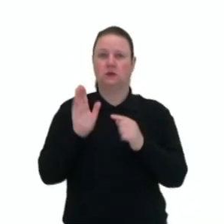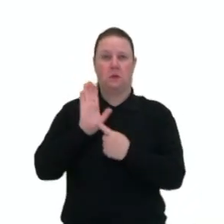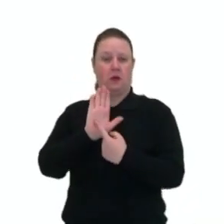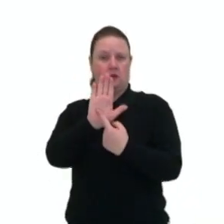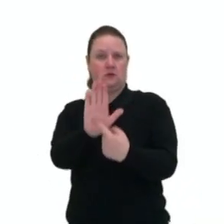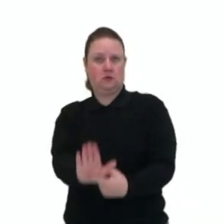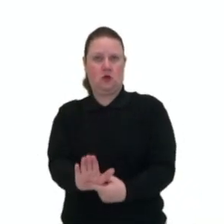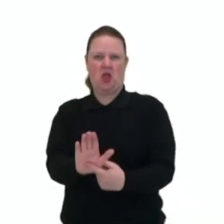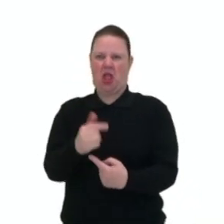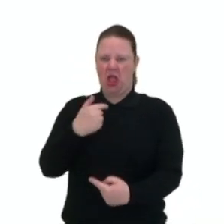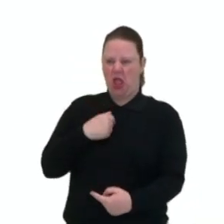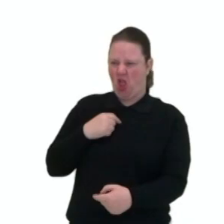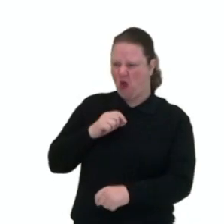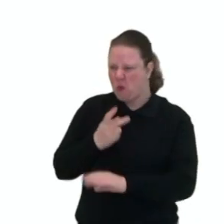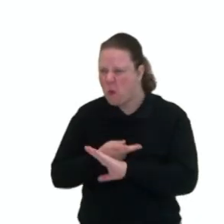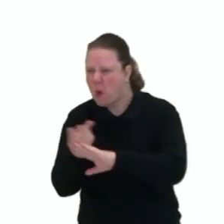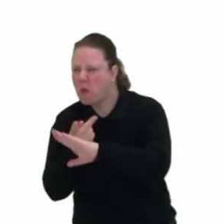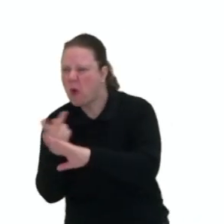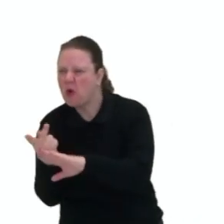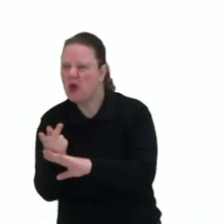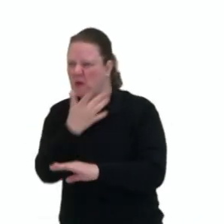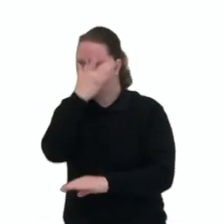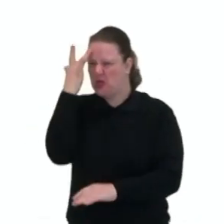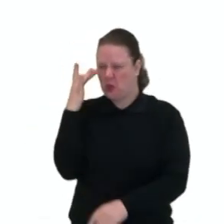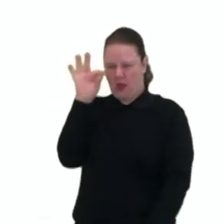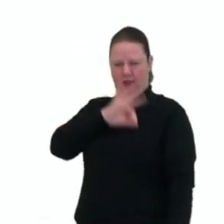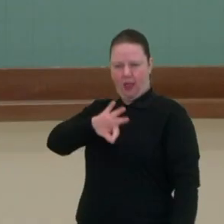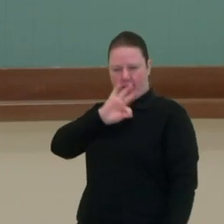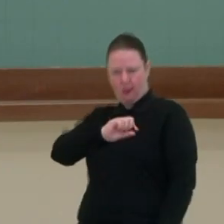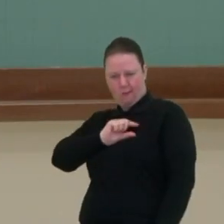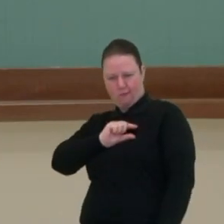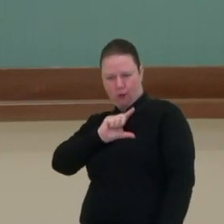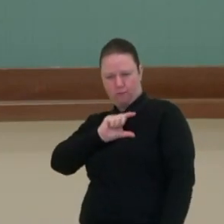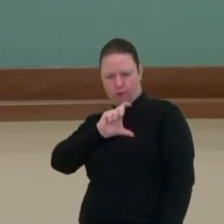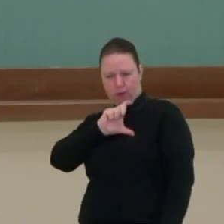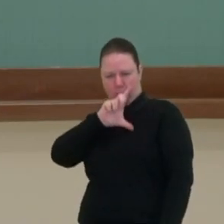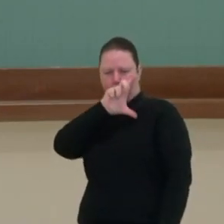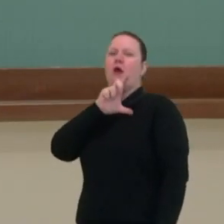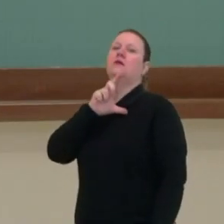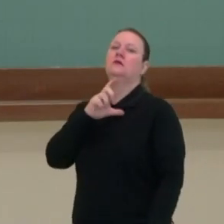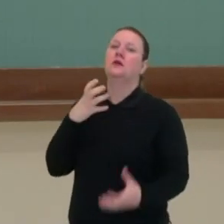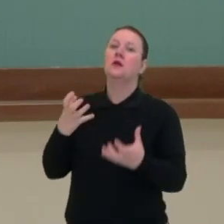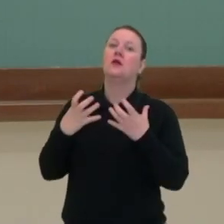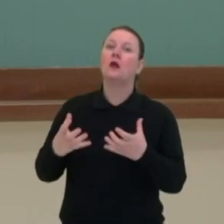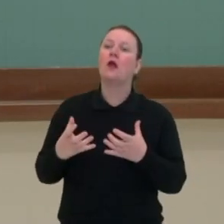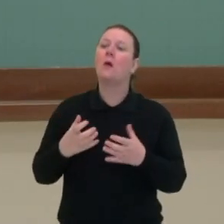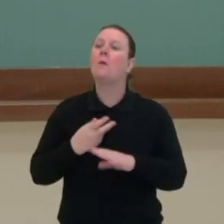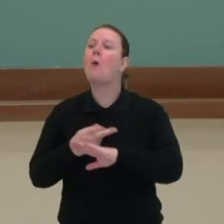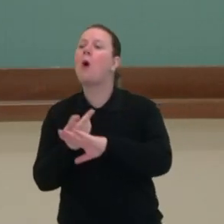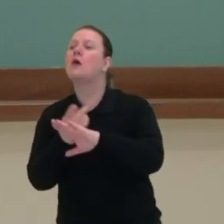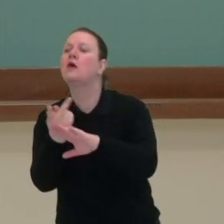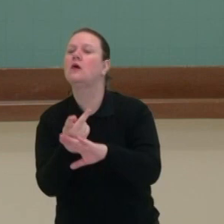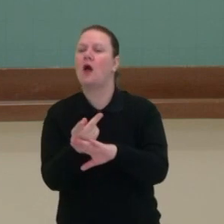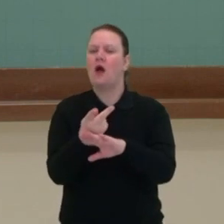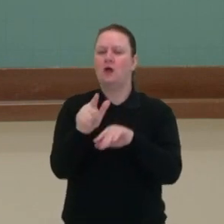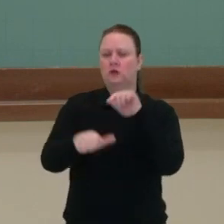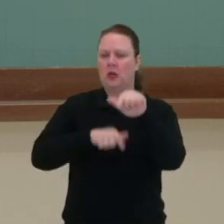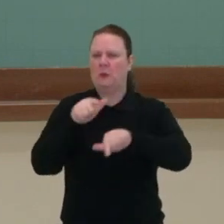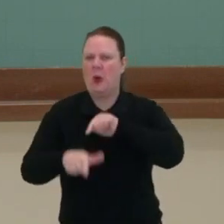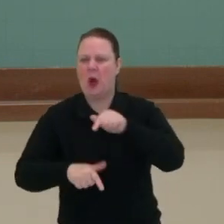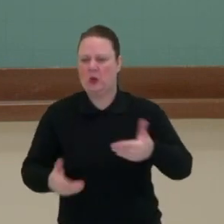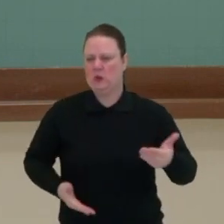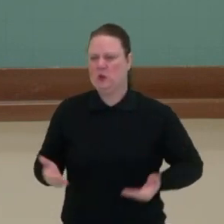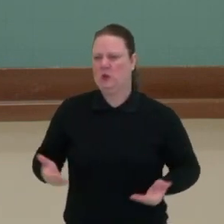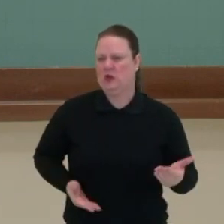como um caçador de marajás. O que seria isso? Como alguém queria caçar aqueles funcionários públicos que recebiam